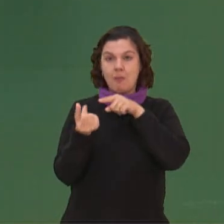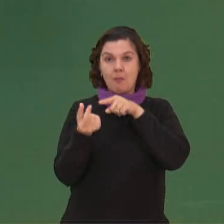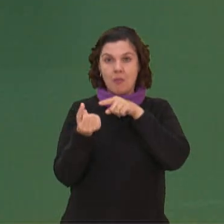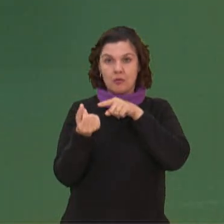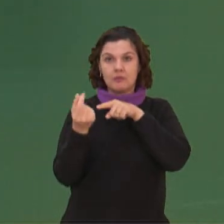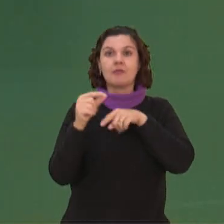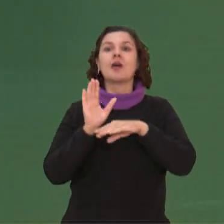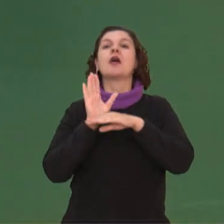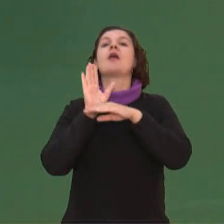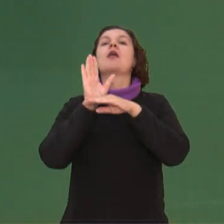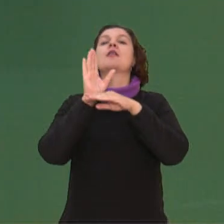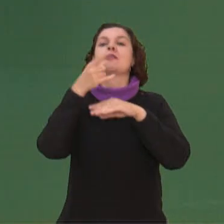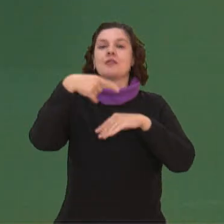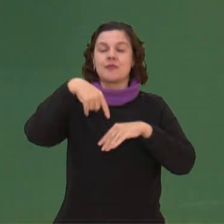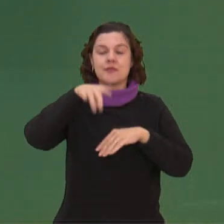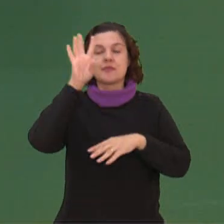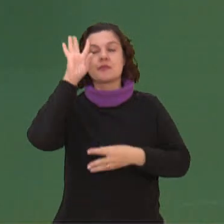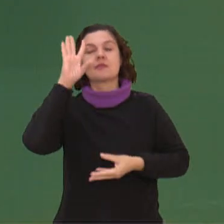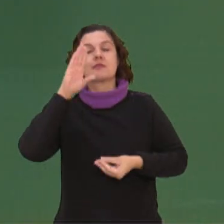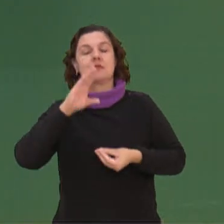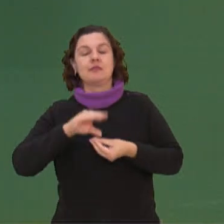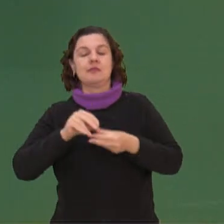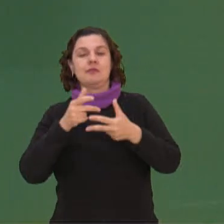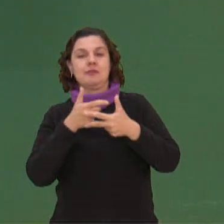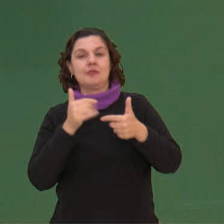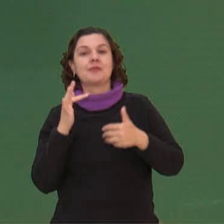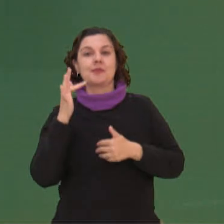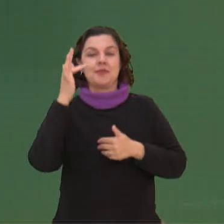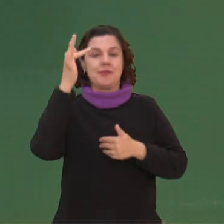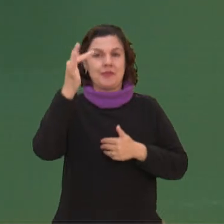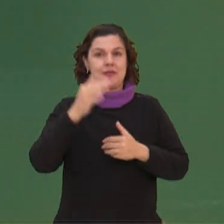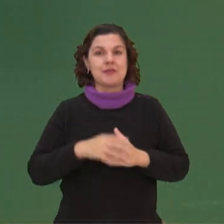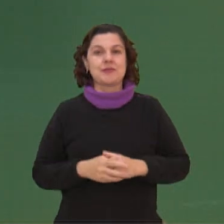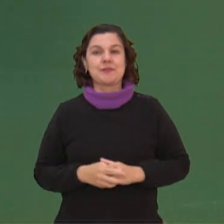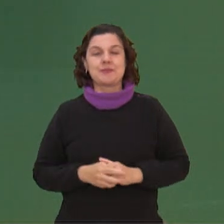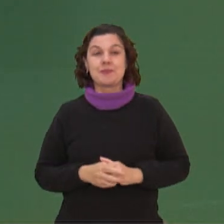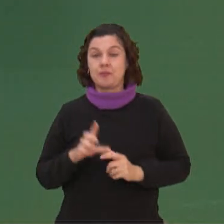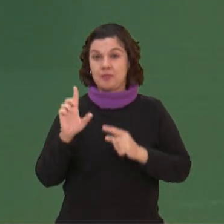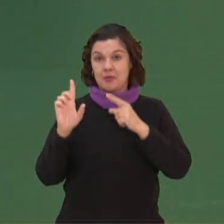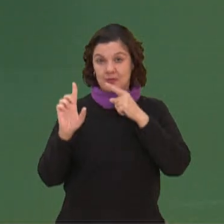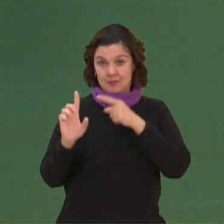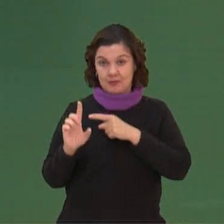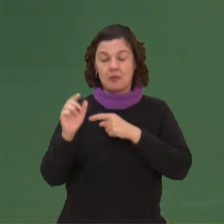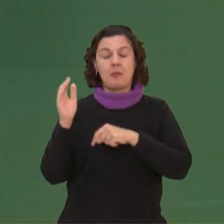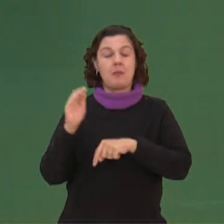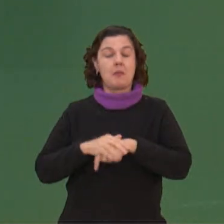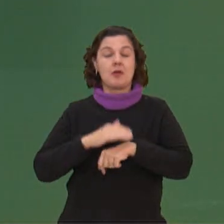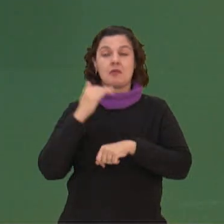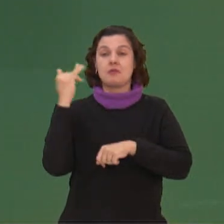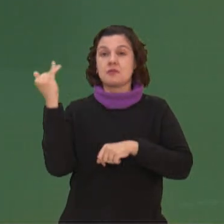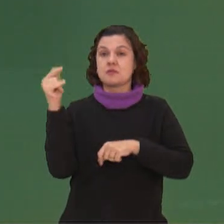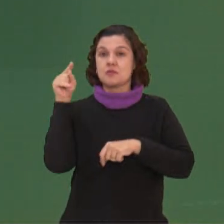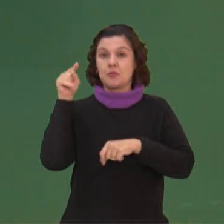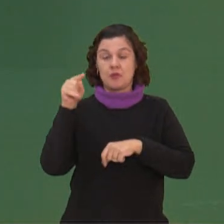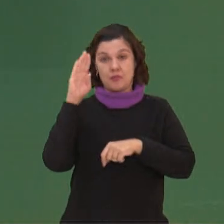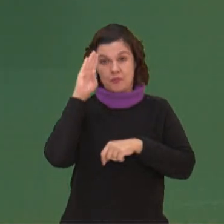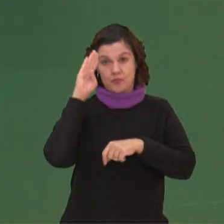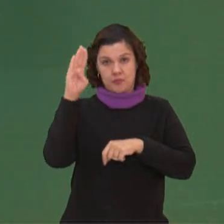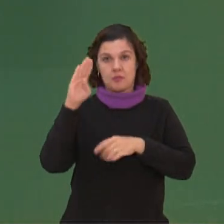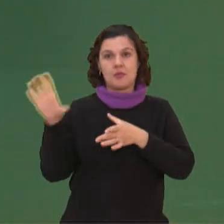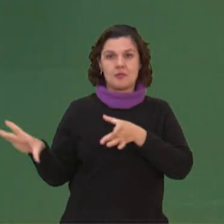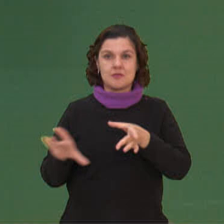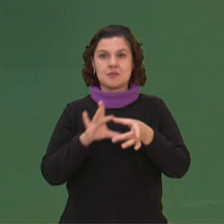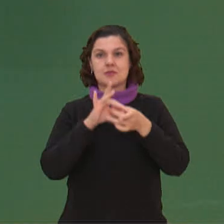a resolver muitas outras questões lá na frente. Questão que eu considero fundamental que você